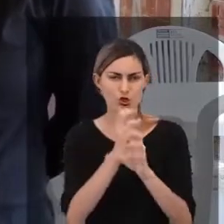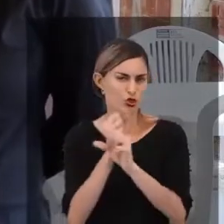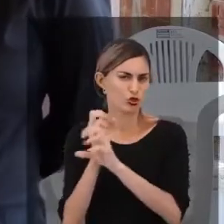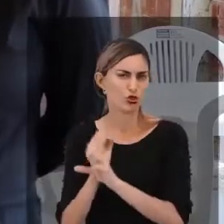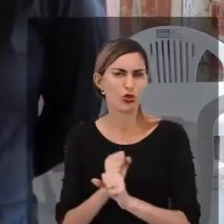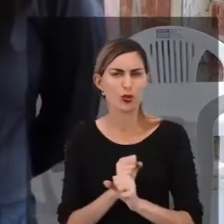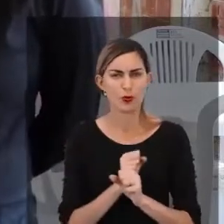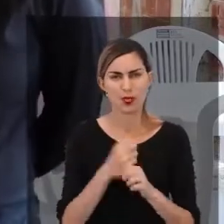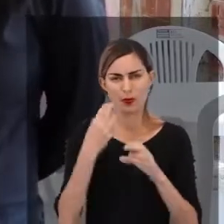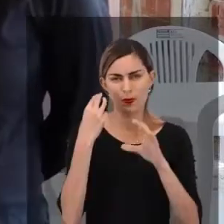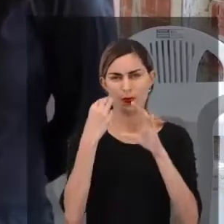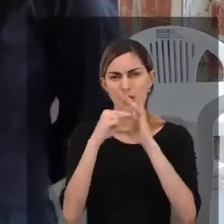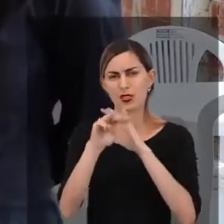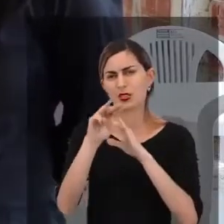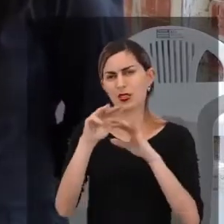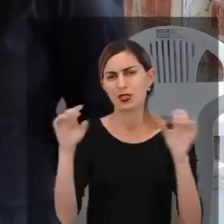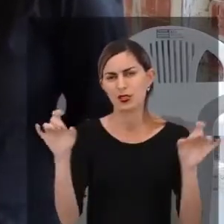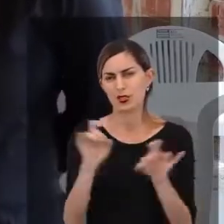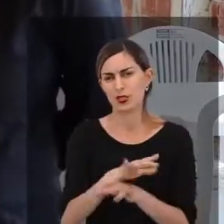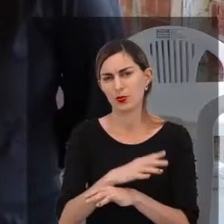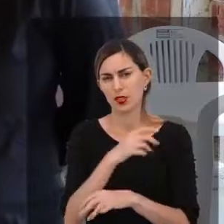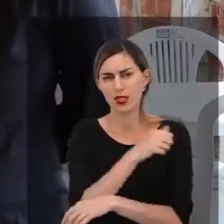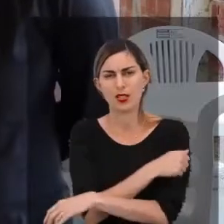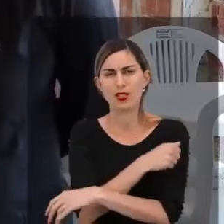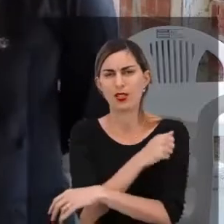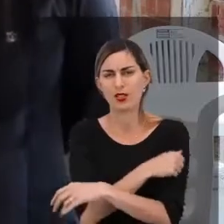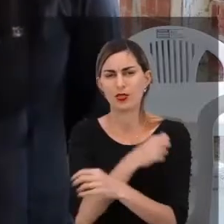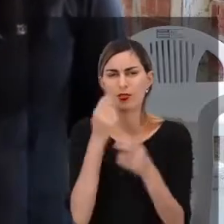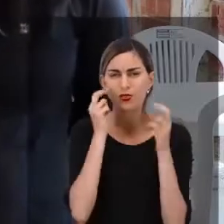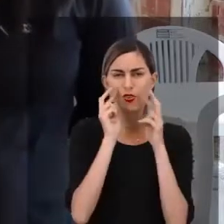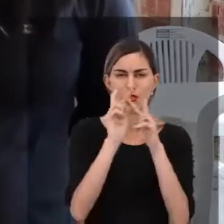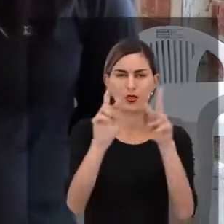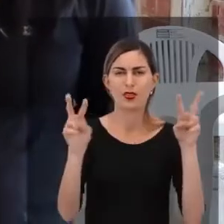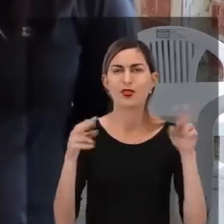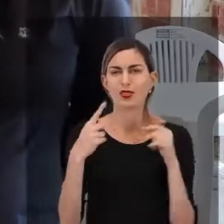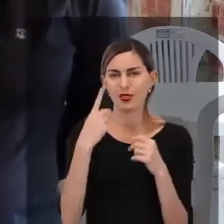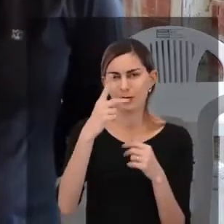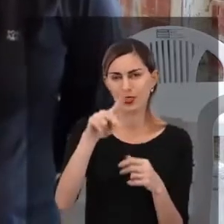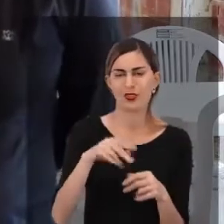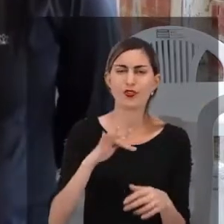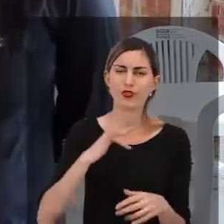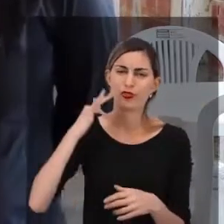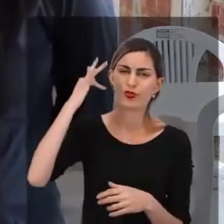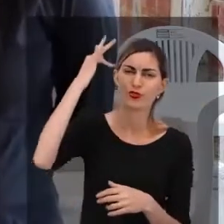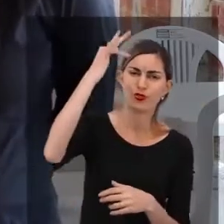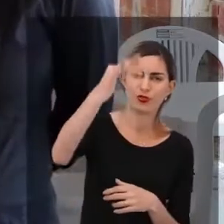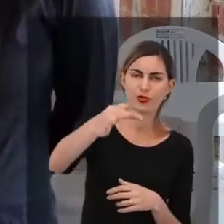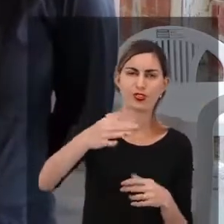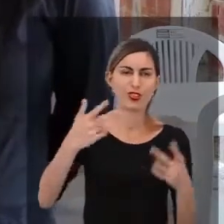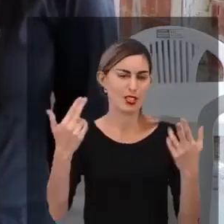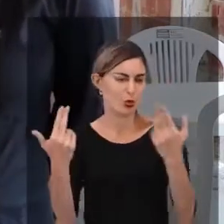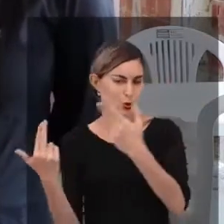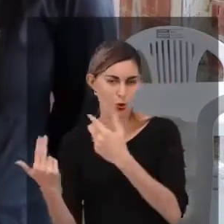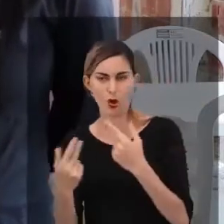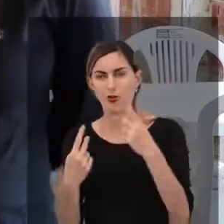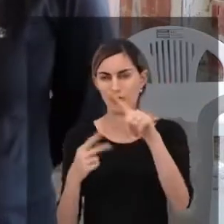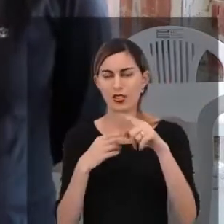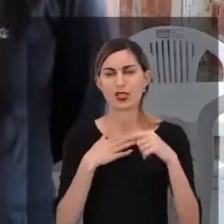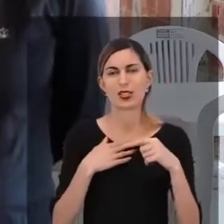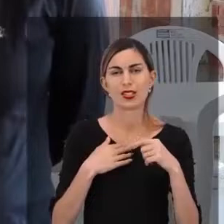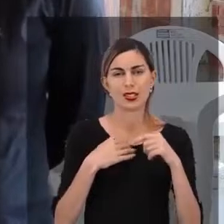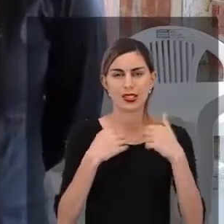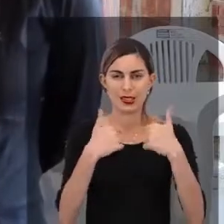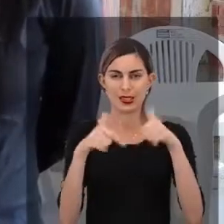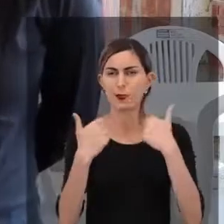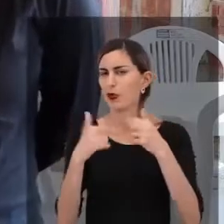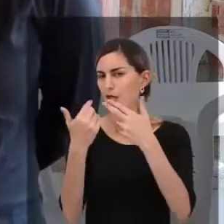e que veio para somar. Uma mensagem, Monique, de encerramento para esses alunos que estão ali olhando para você e futuramente devem estar aqui